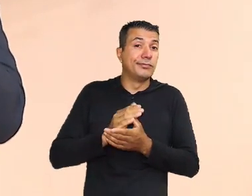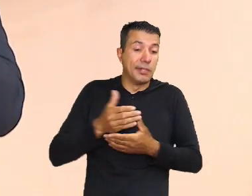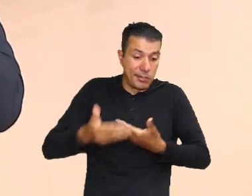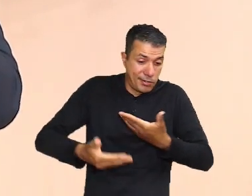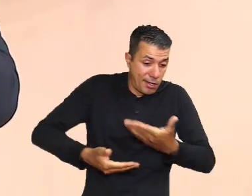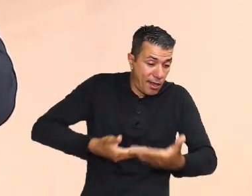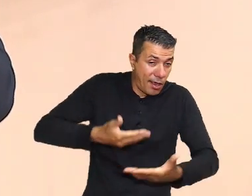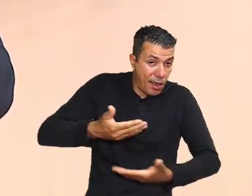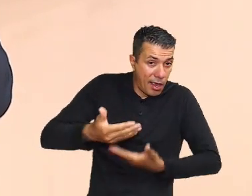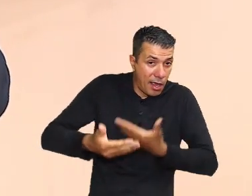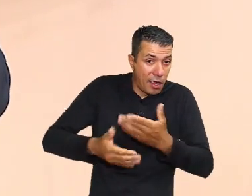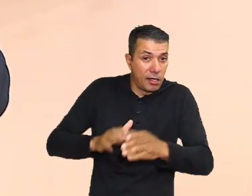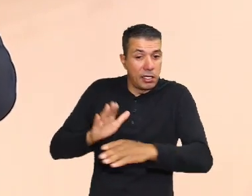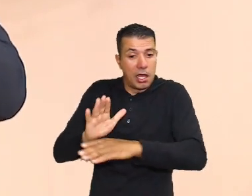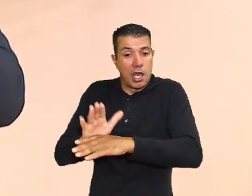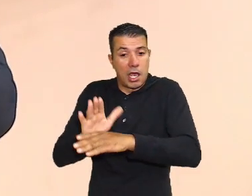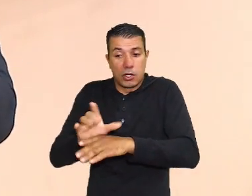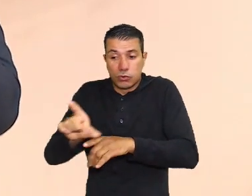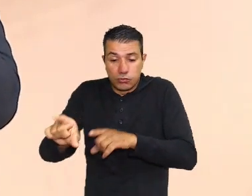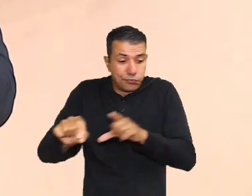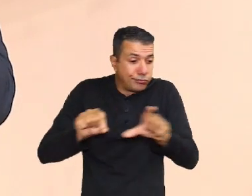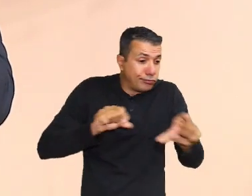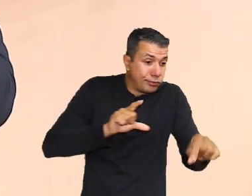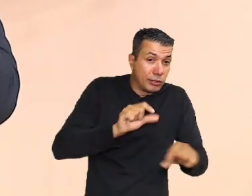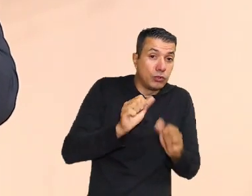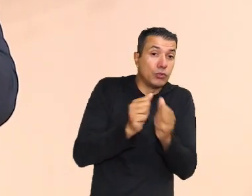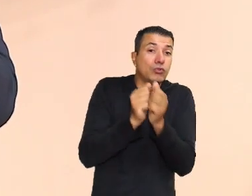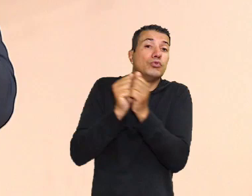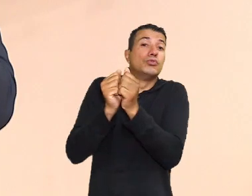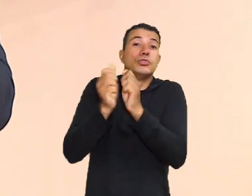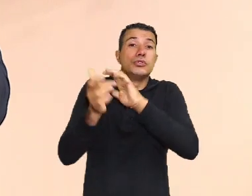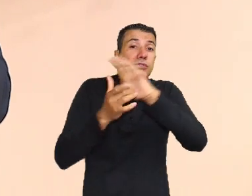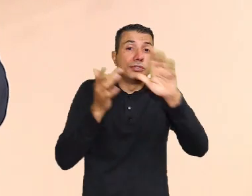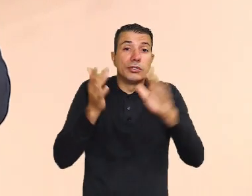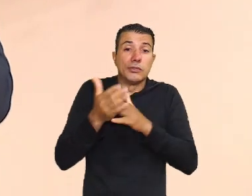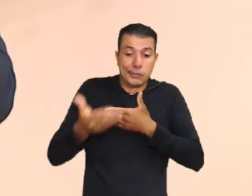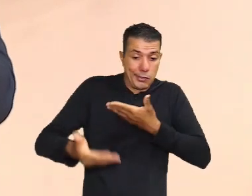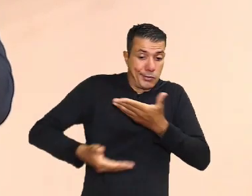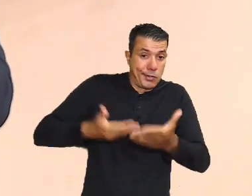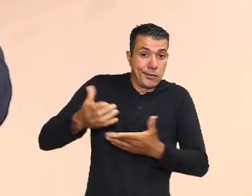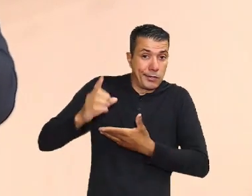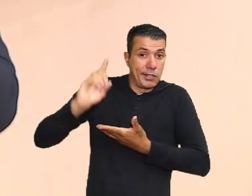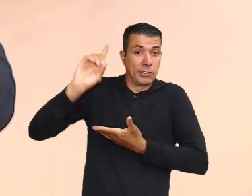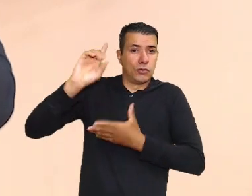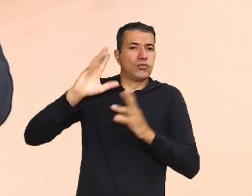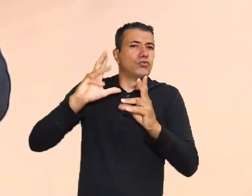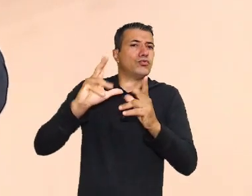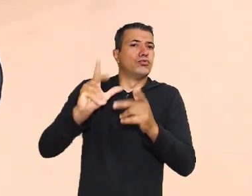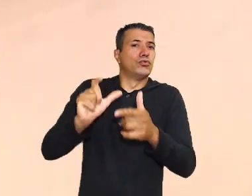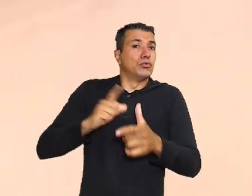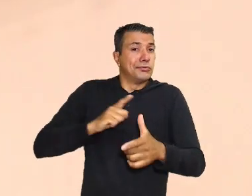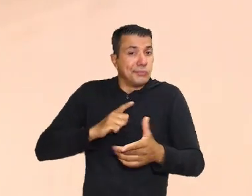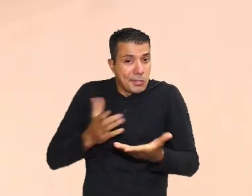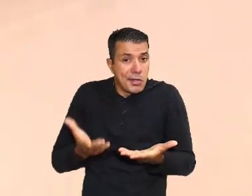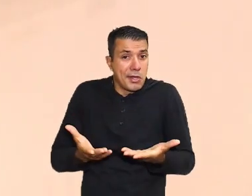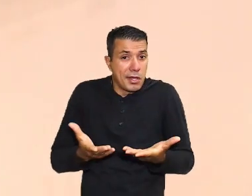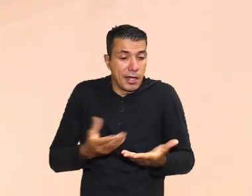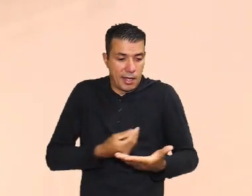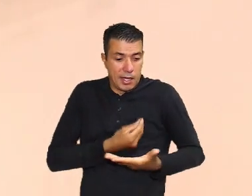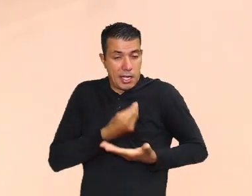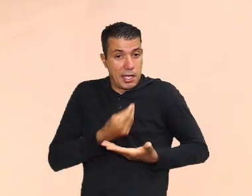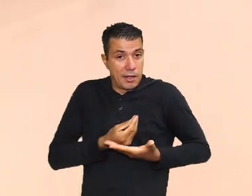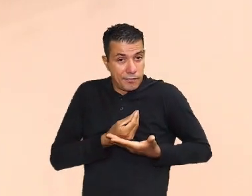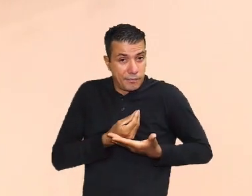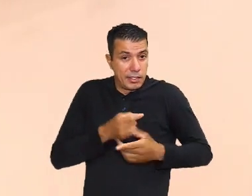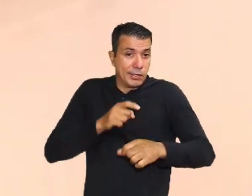servem, aqueles que foram escolhidos para junto do Senhor Jesus servir a Deus com tudo que tem, com a sua vida, com